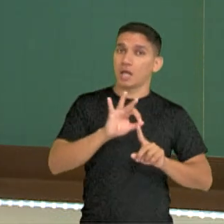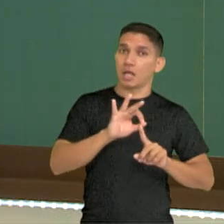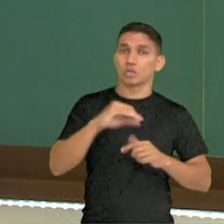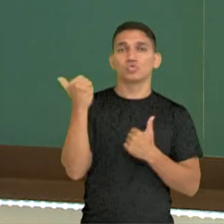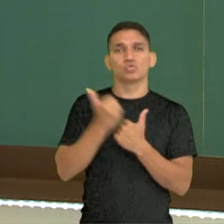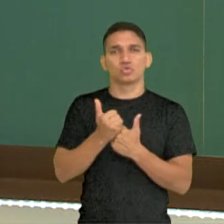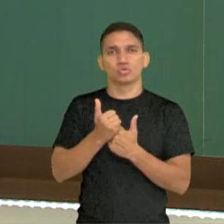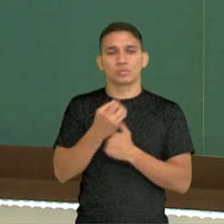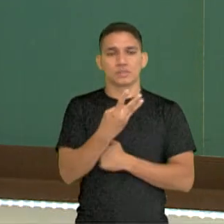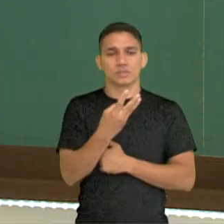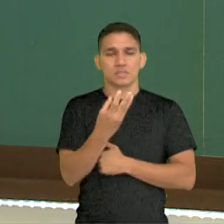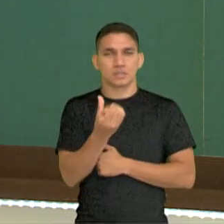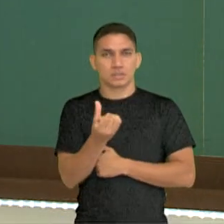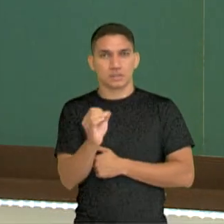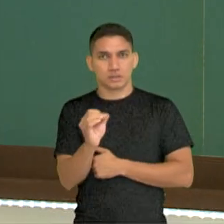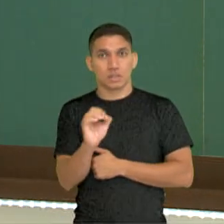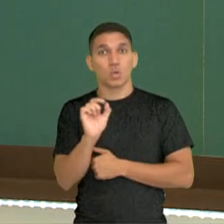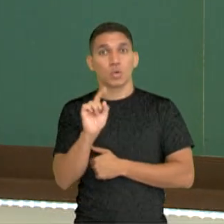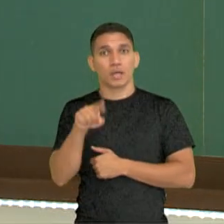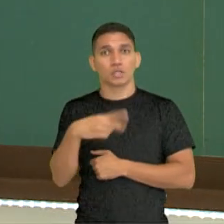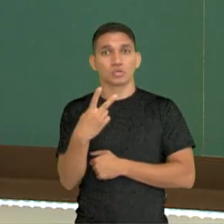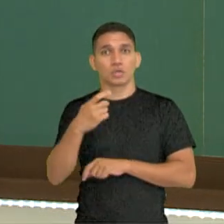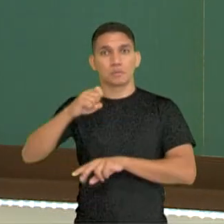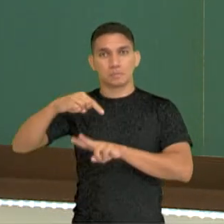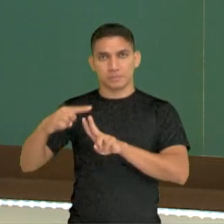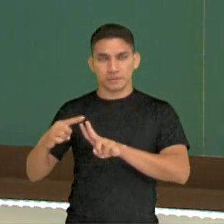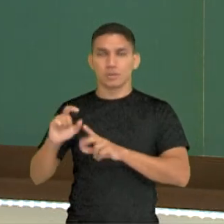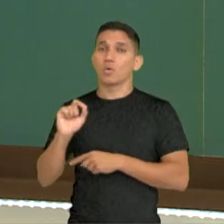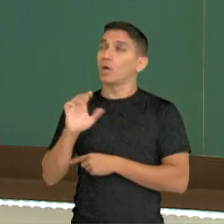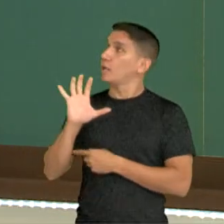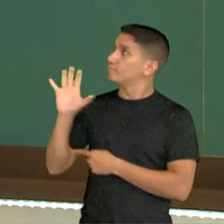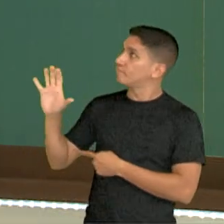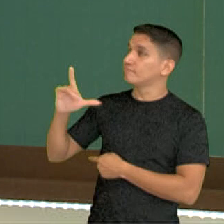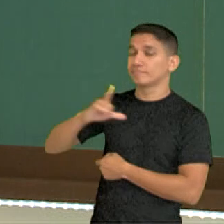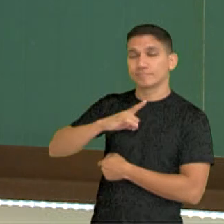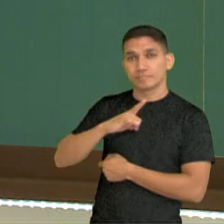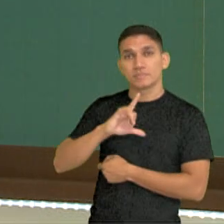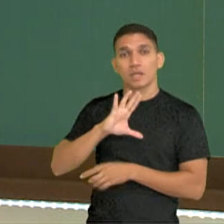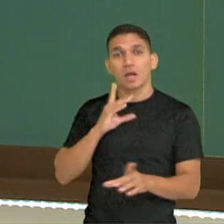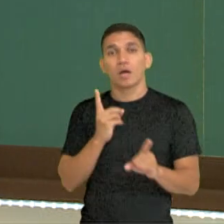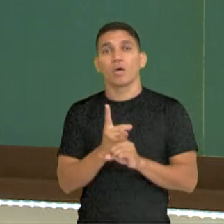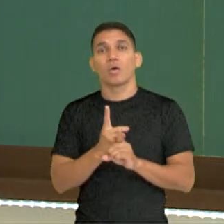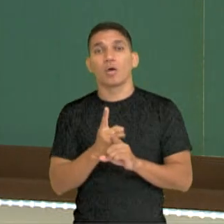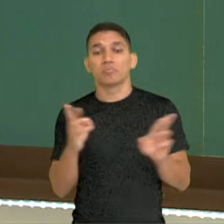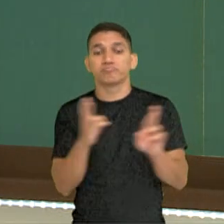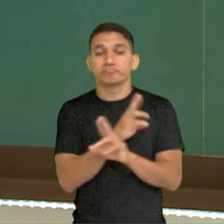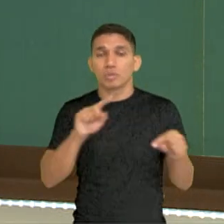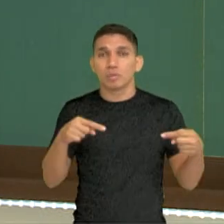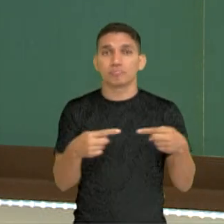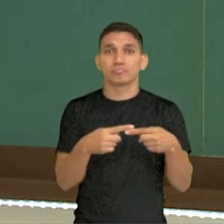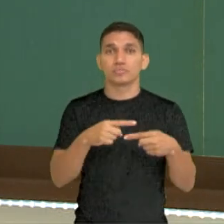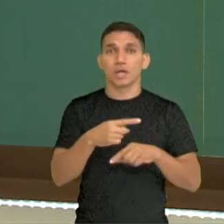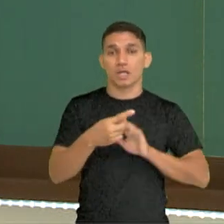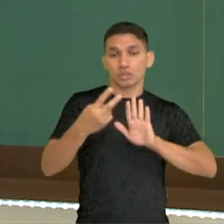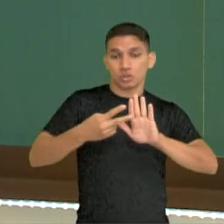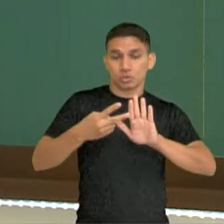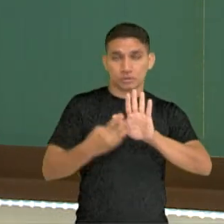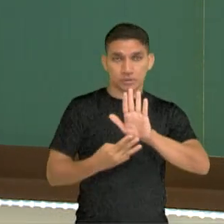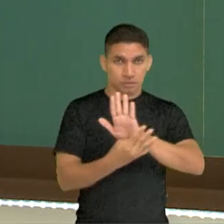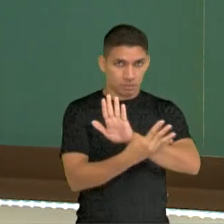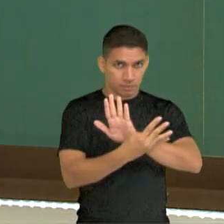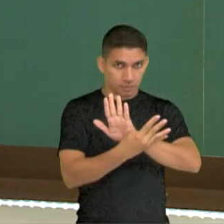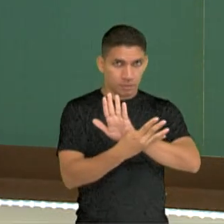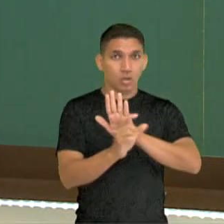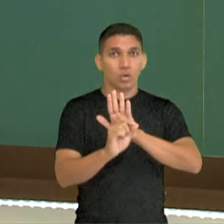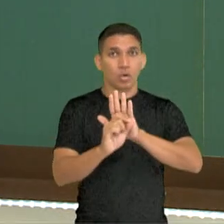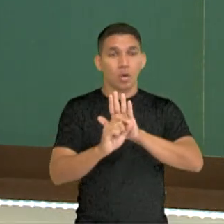o 360 por 2π. Dessa forma, nós conseguimos achar o ângulo correspondente a ângulos de segundo, terceiro e quarto quadrante